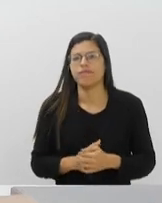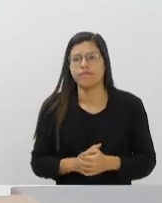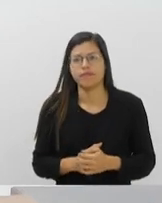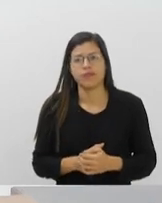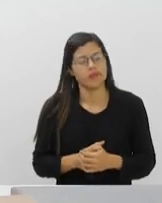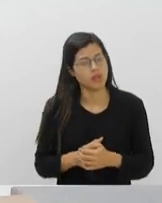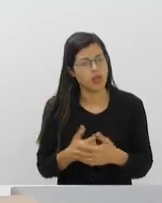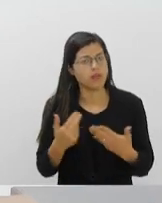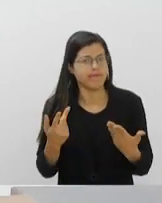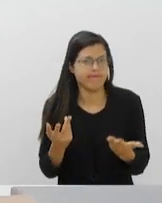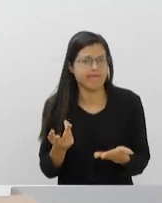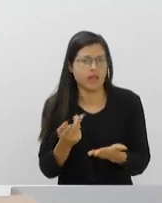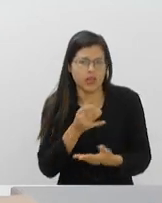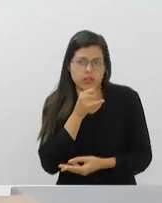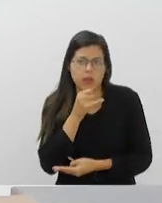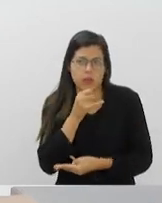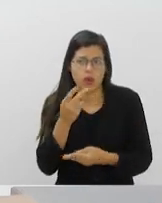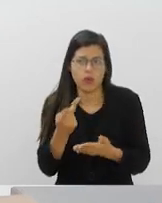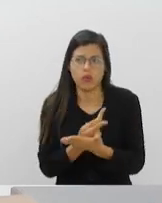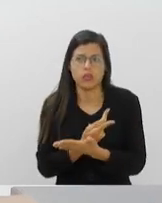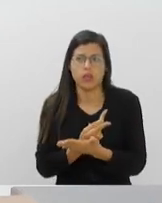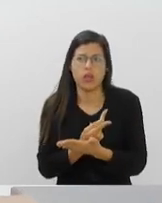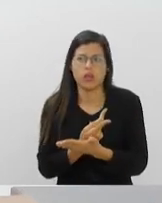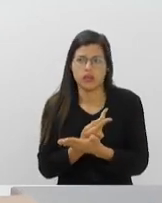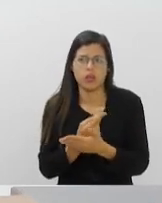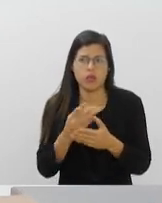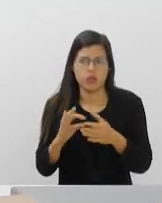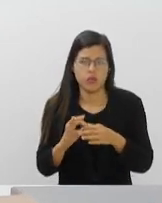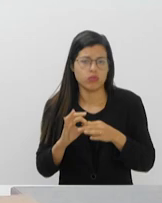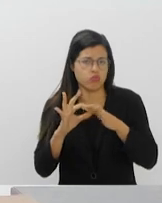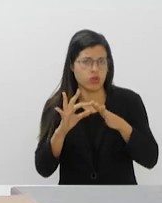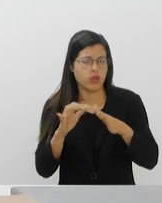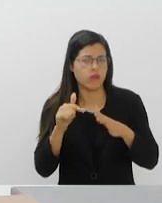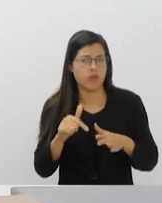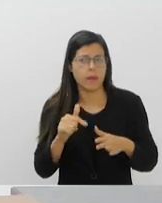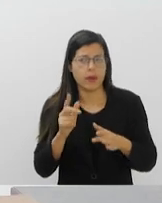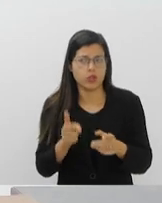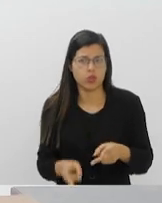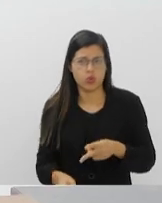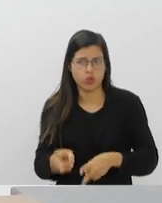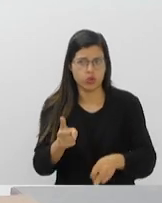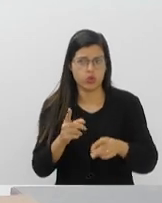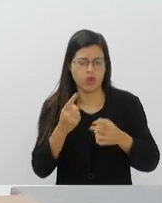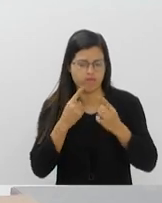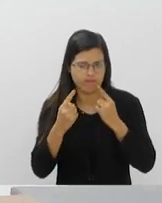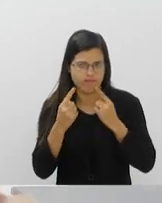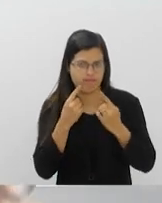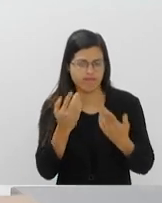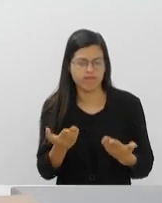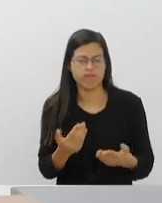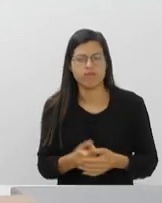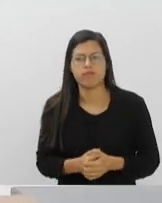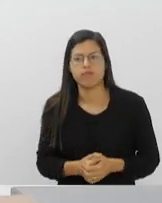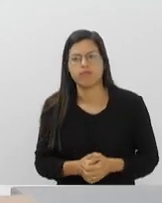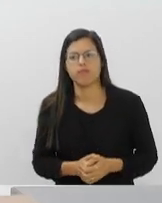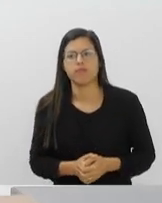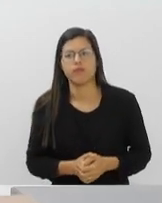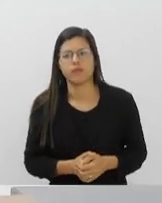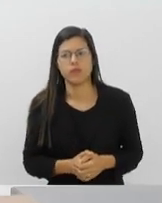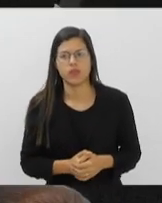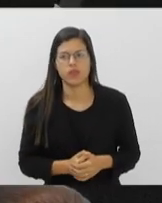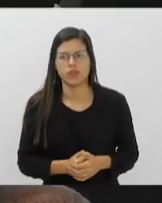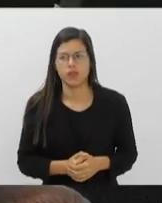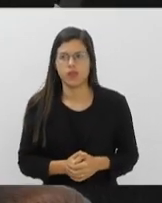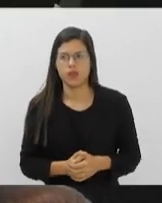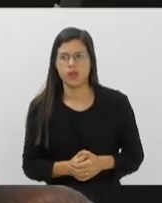como essa então já coloco aqui essa disponibilidade pra gente continuar esse diálogo é uma questão que a gente já dando a fala